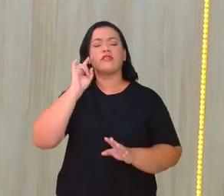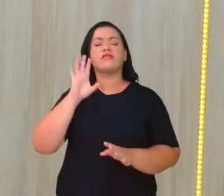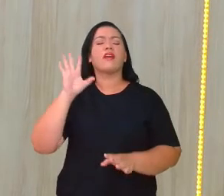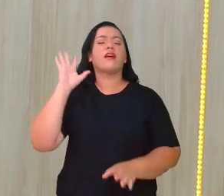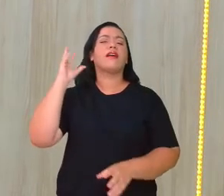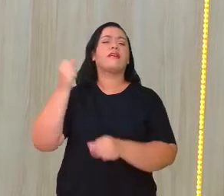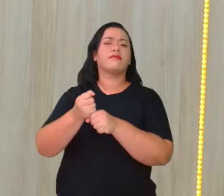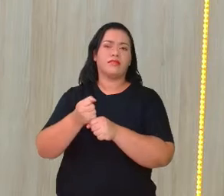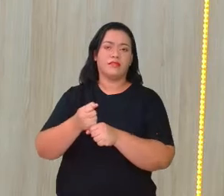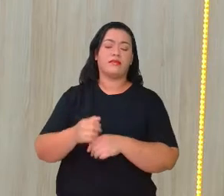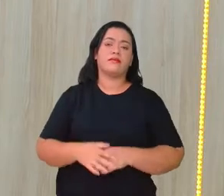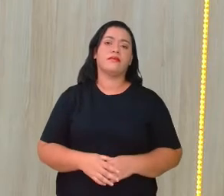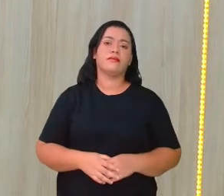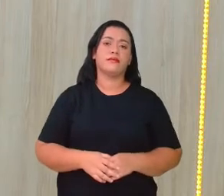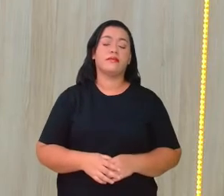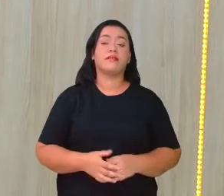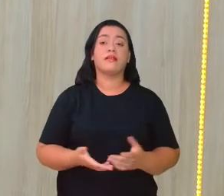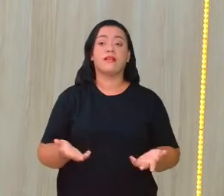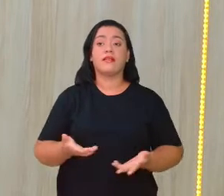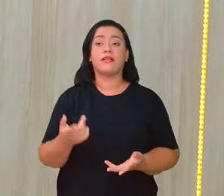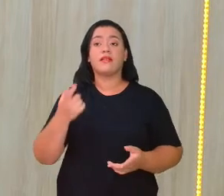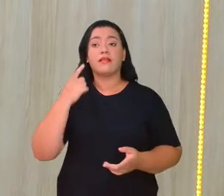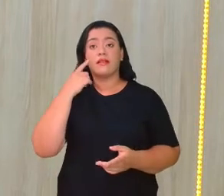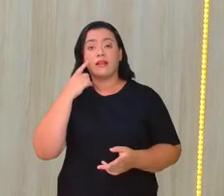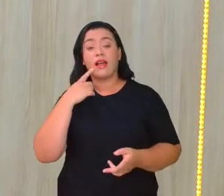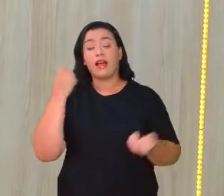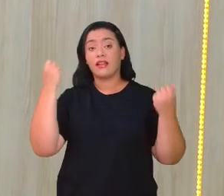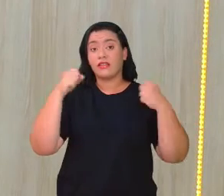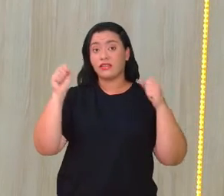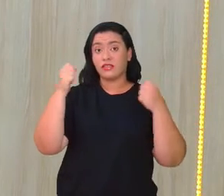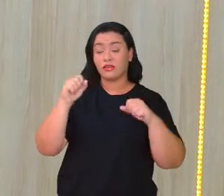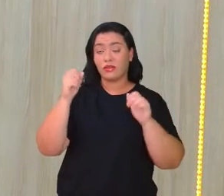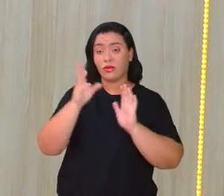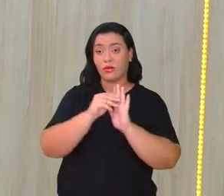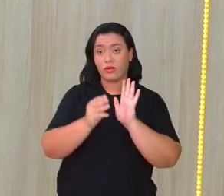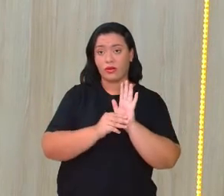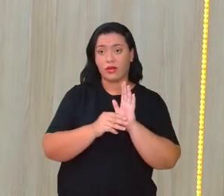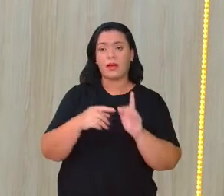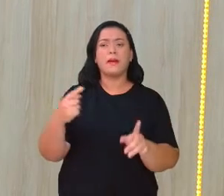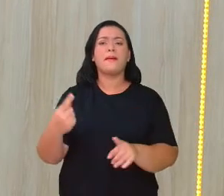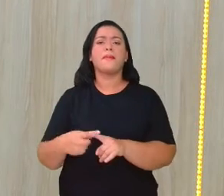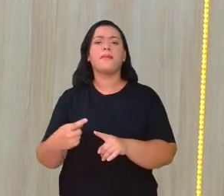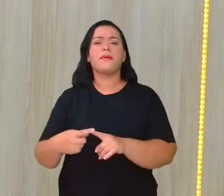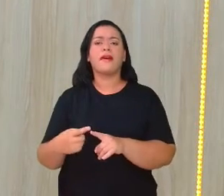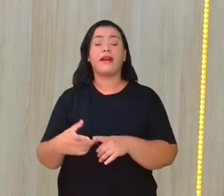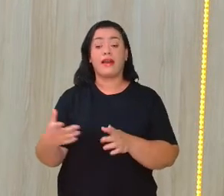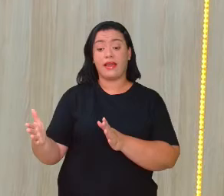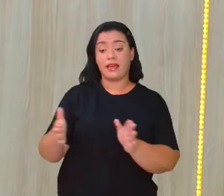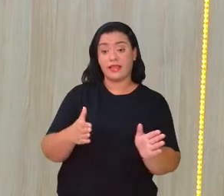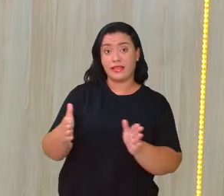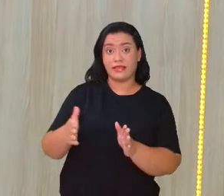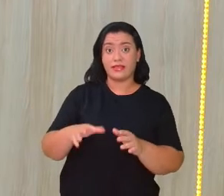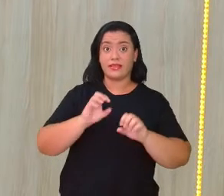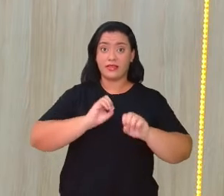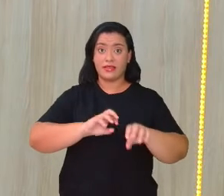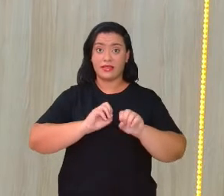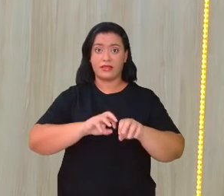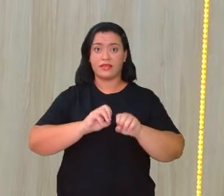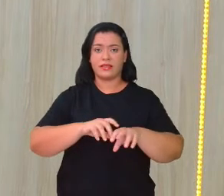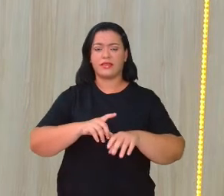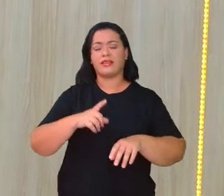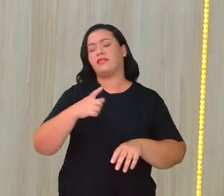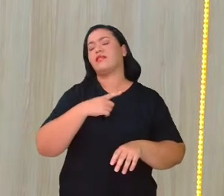revisita. A gente vai revisitar a ginástica, porque durante esse período que a gente teve essas aulas, a gente